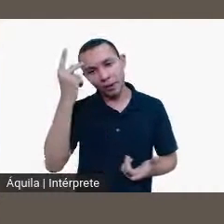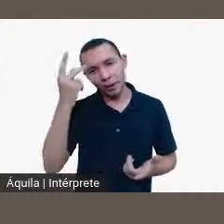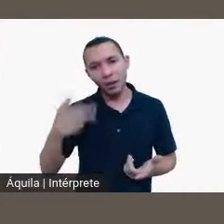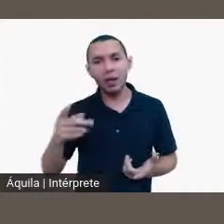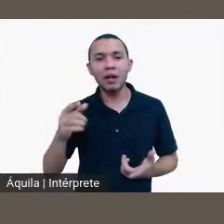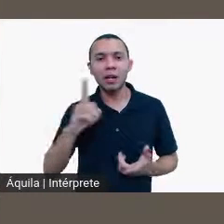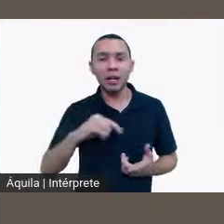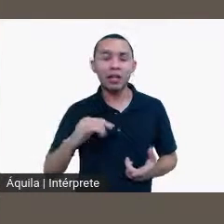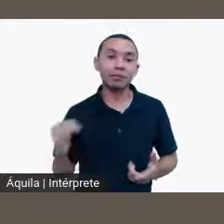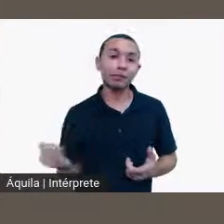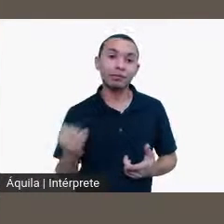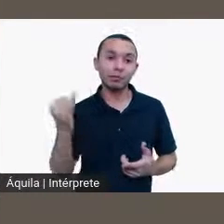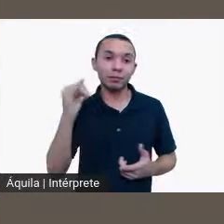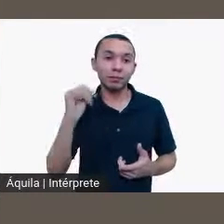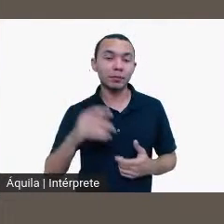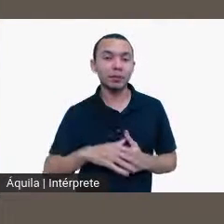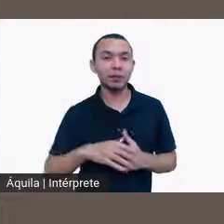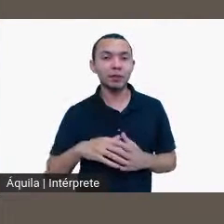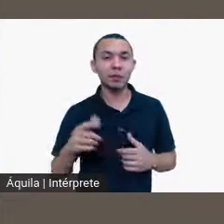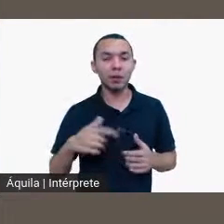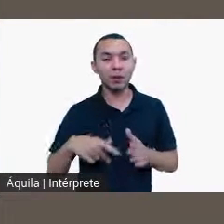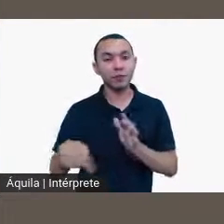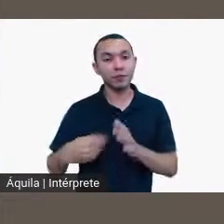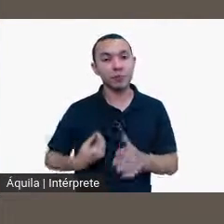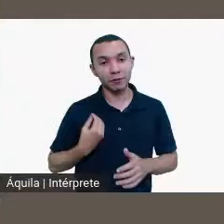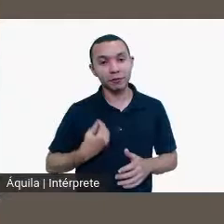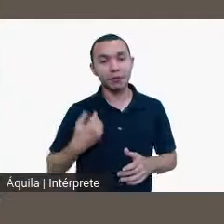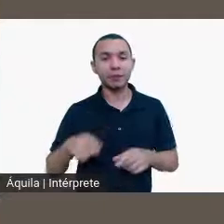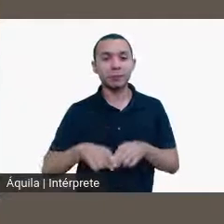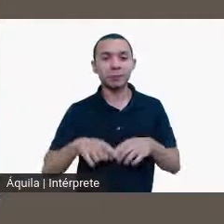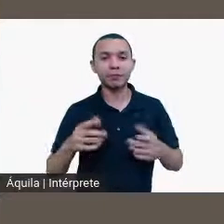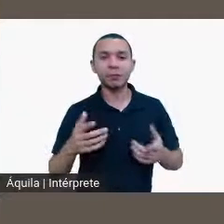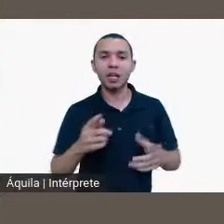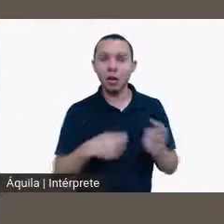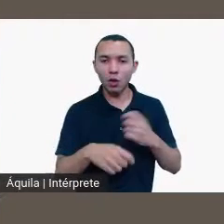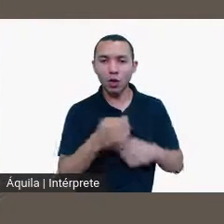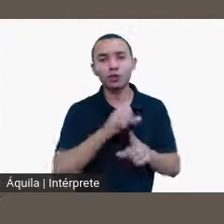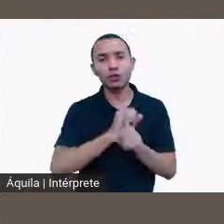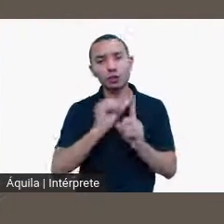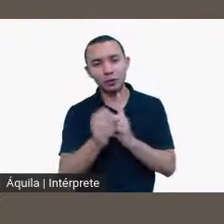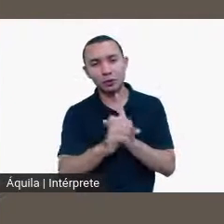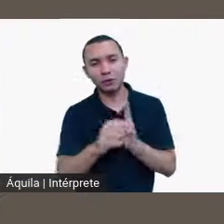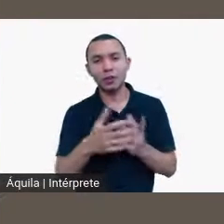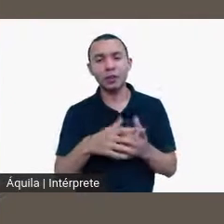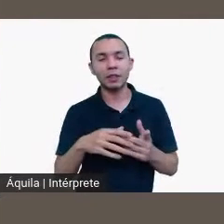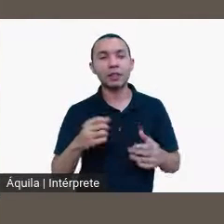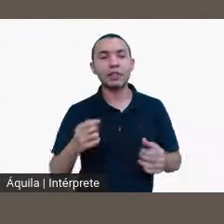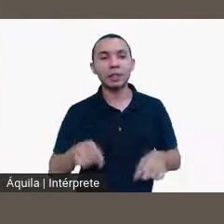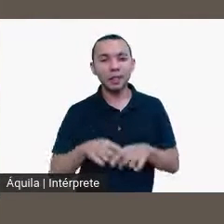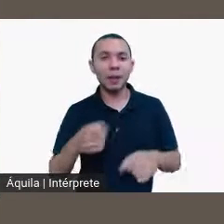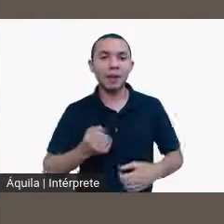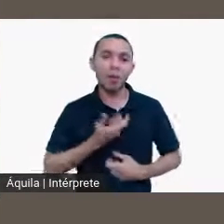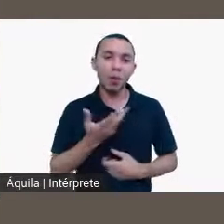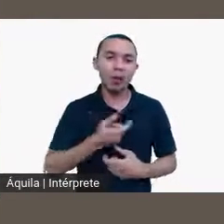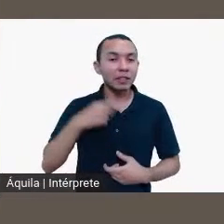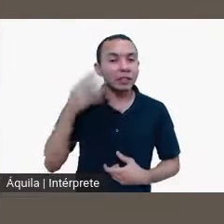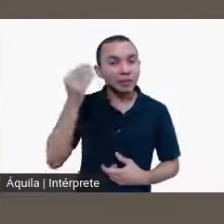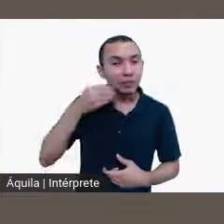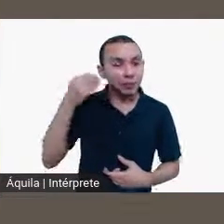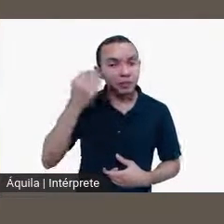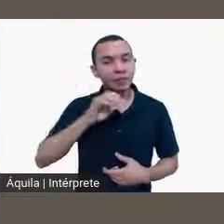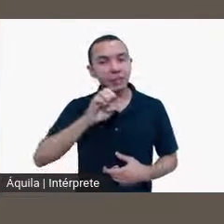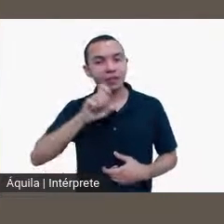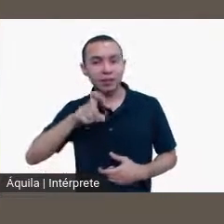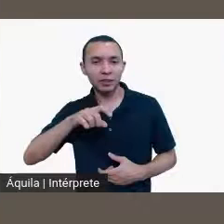fundamental o cruzamento entre obra e vida, entre a materialidade econômica, social e a poética da experiência extrativa,